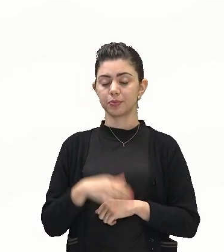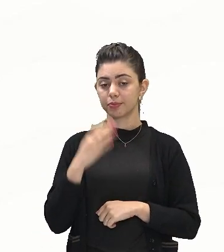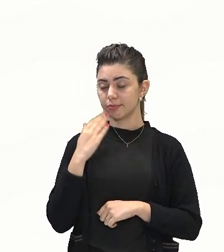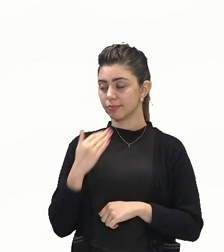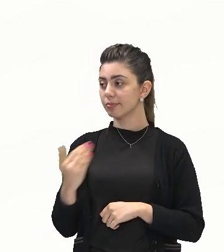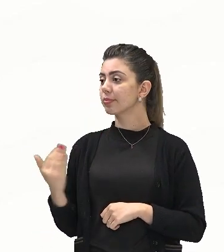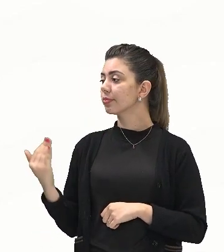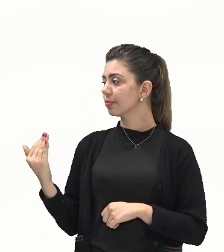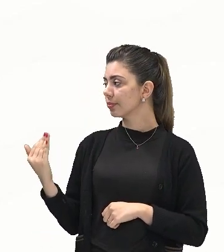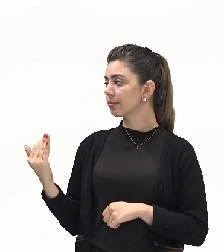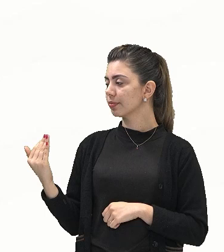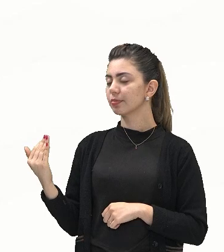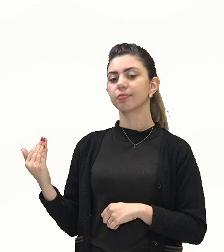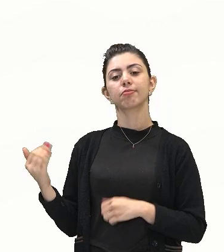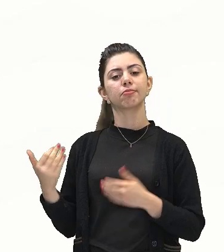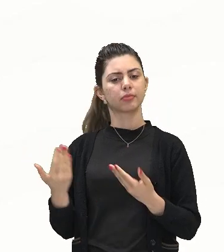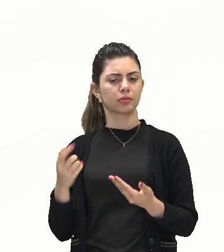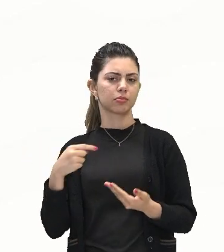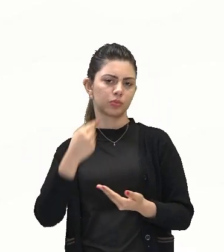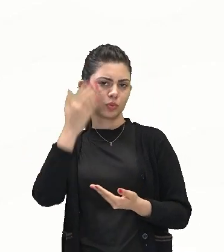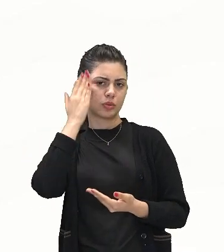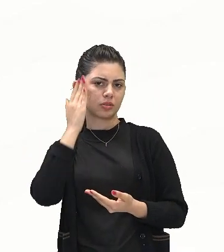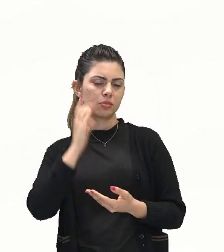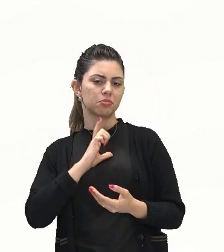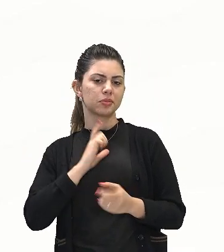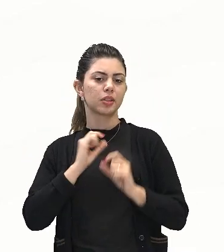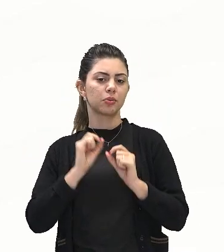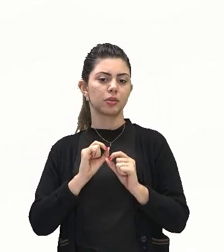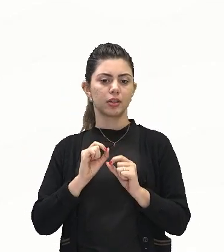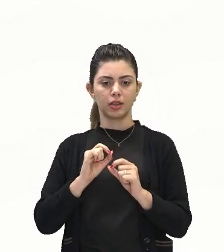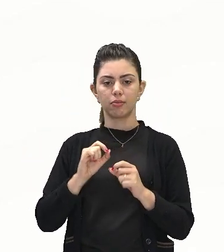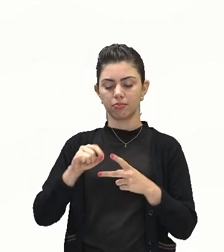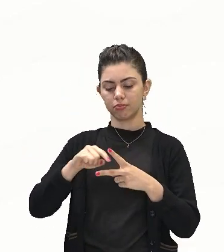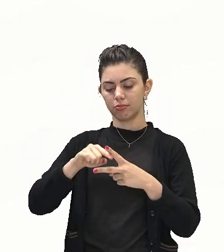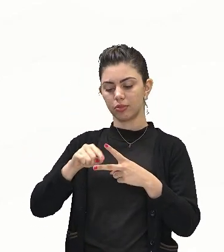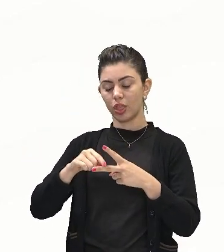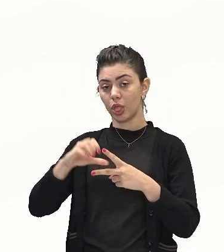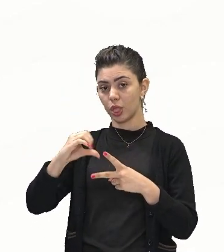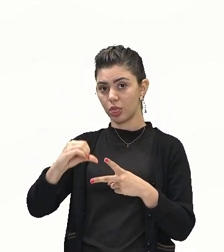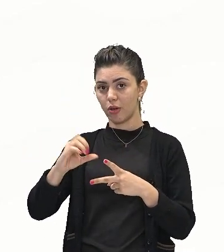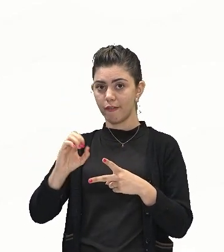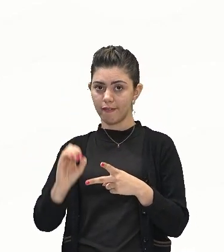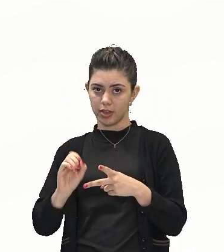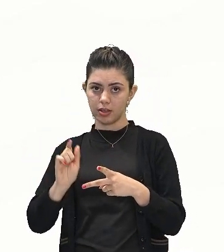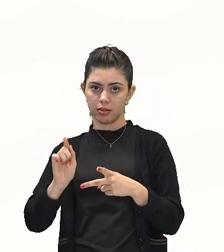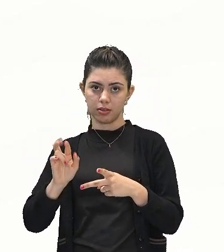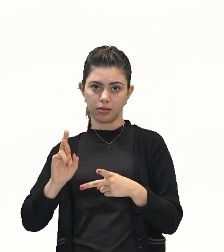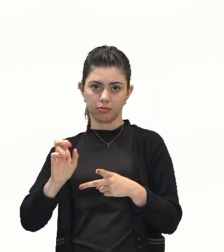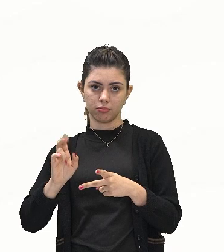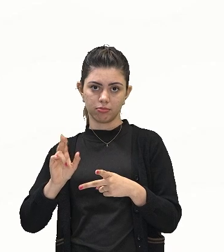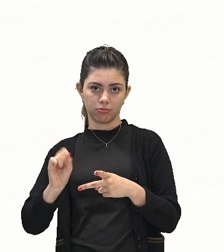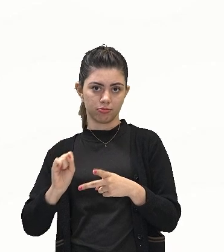Todos eles a gente também sabe que medem 90 graus. Ok?